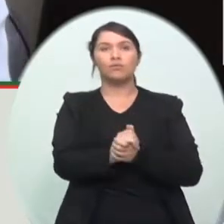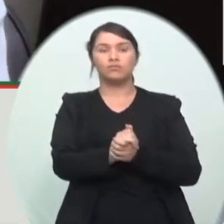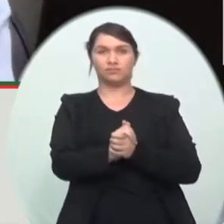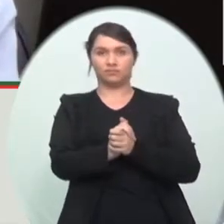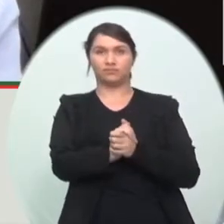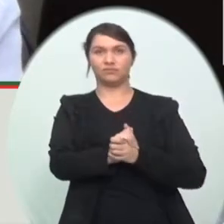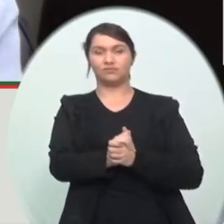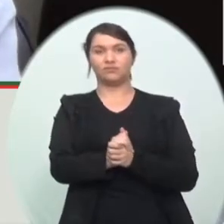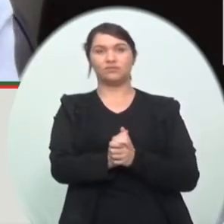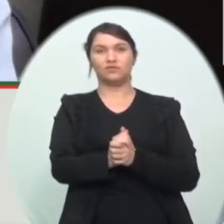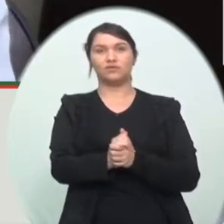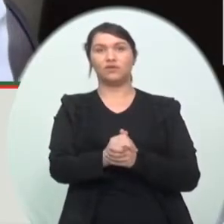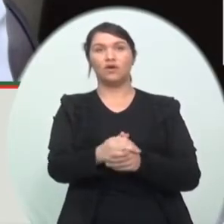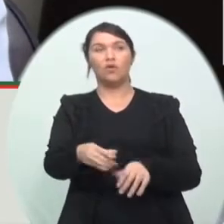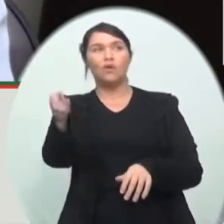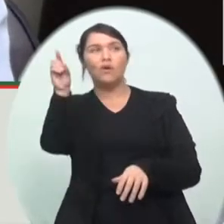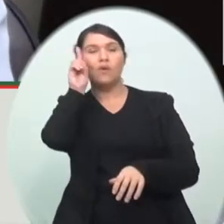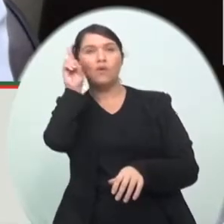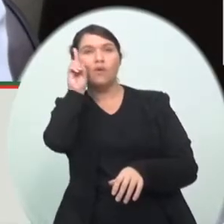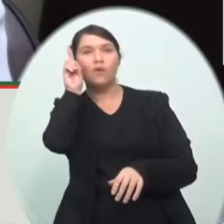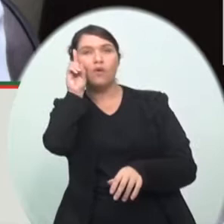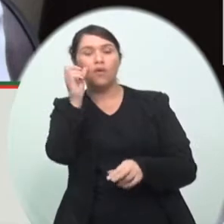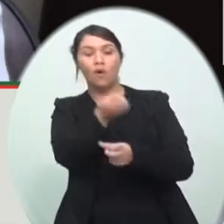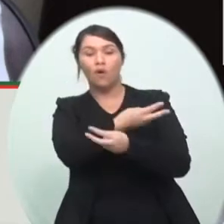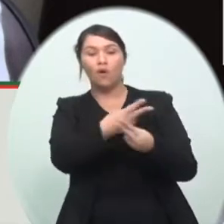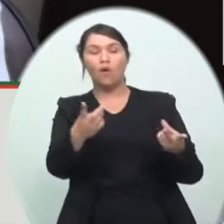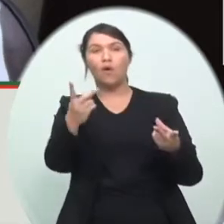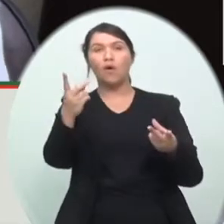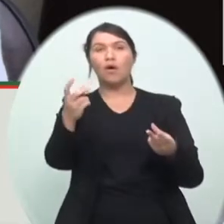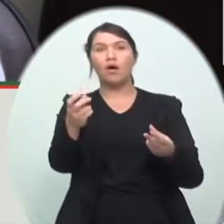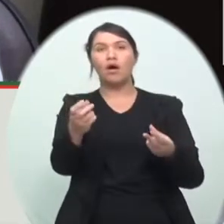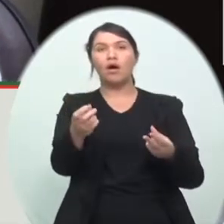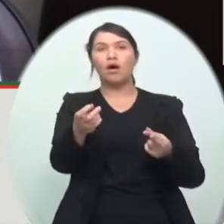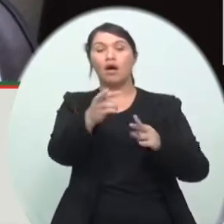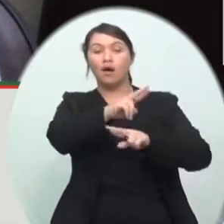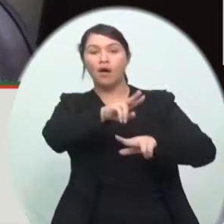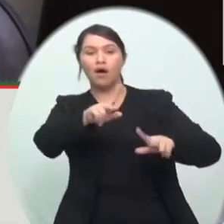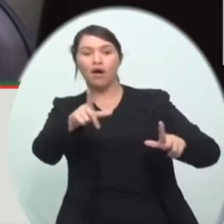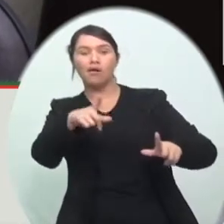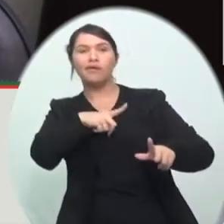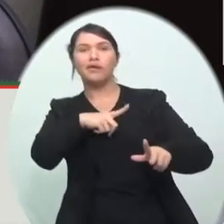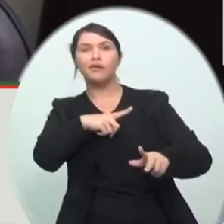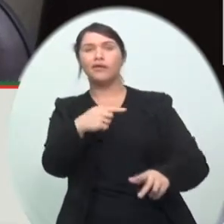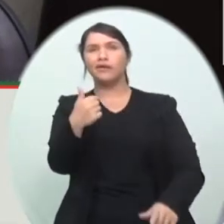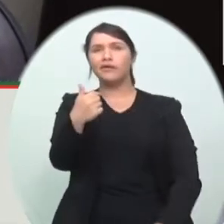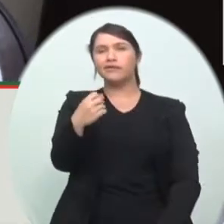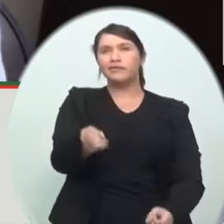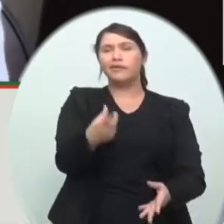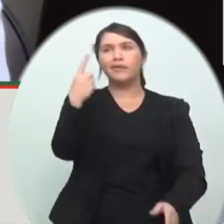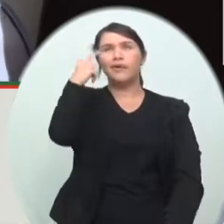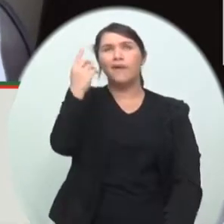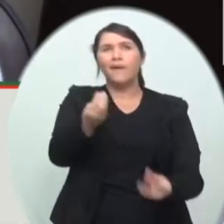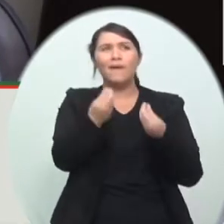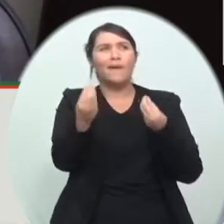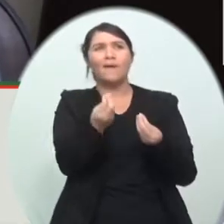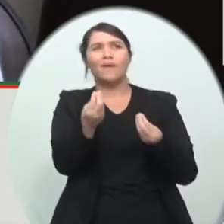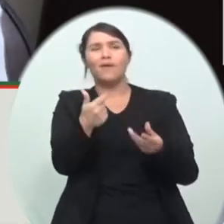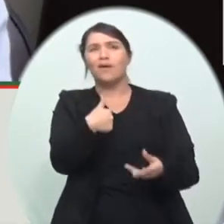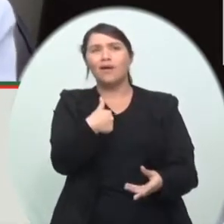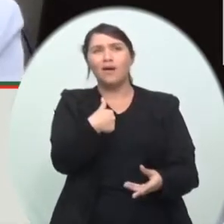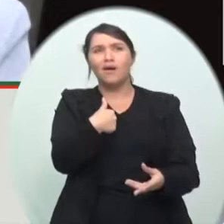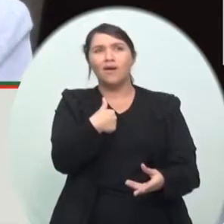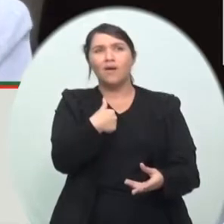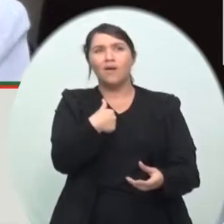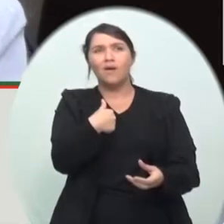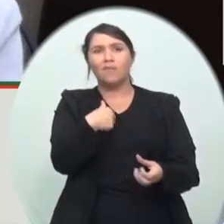no nosso dia a dia que passa a saber como é que eu não fui eu que inventei isso, era tão fácil fazer, né?